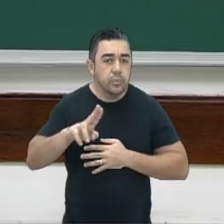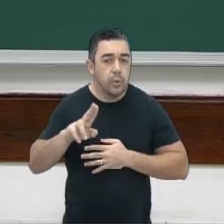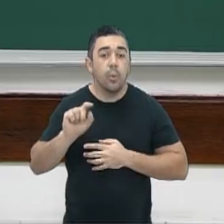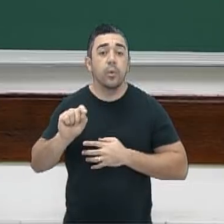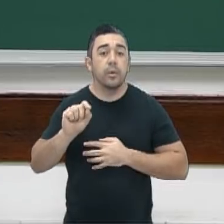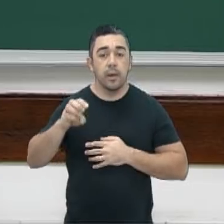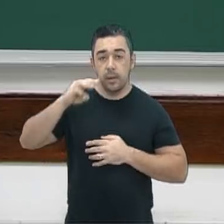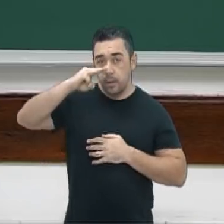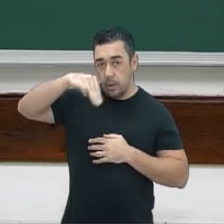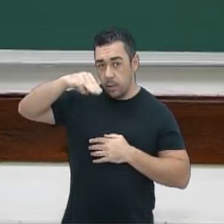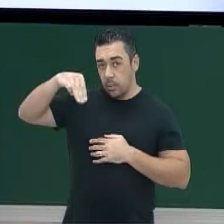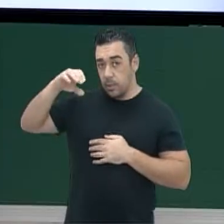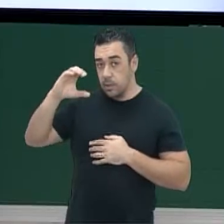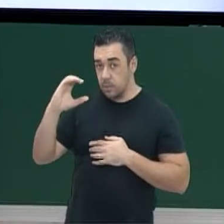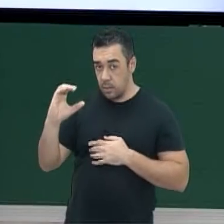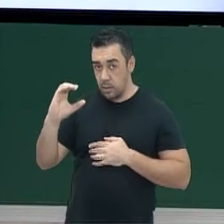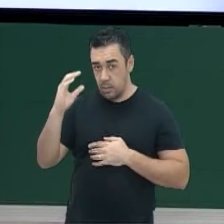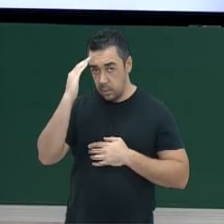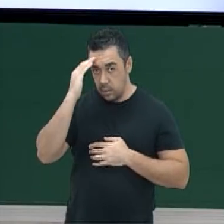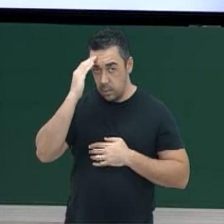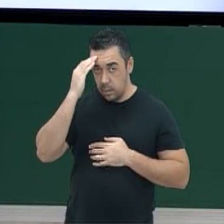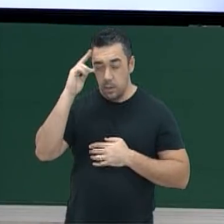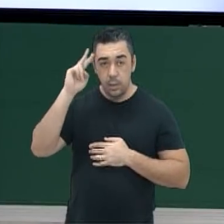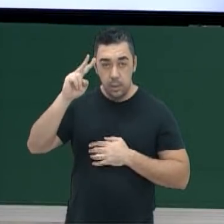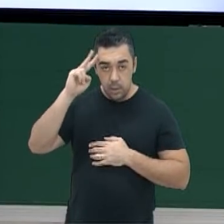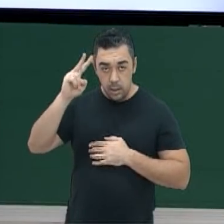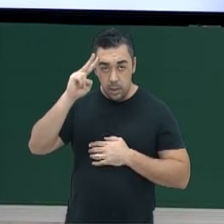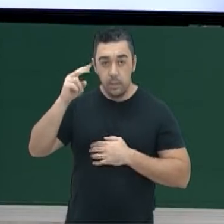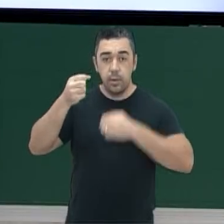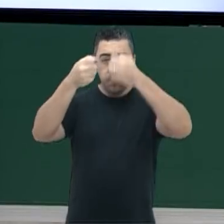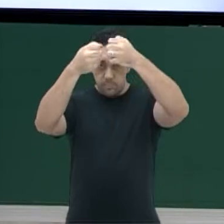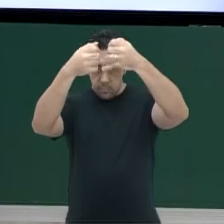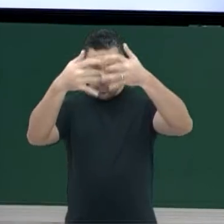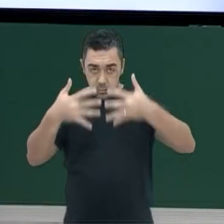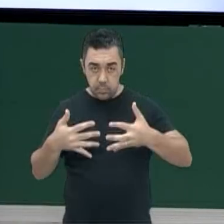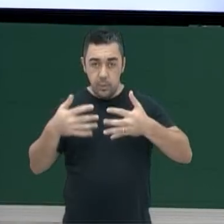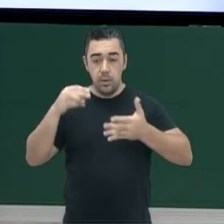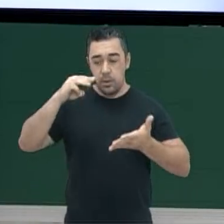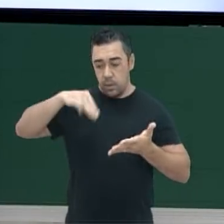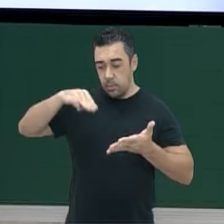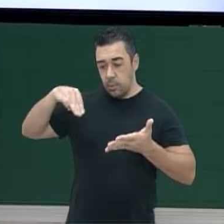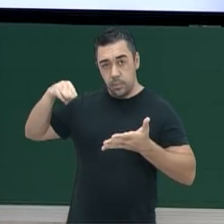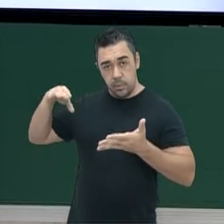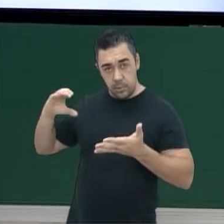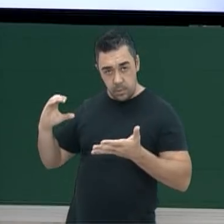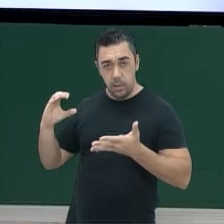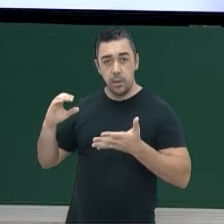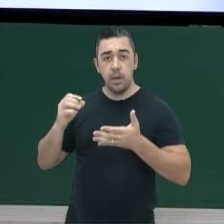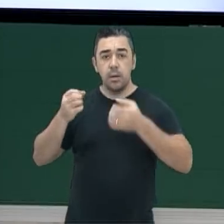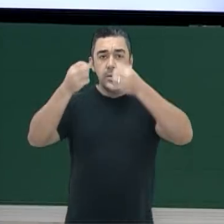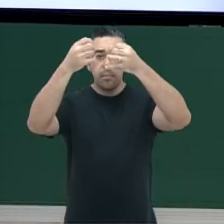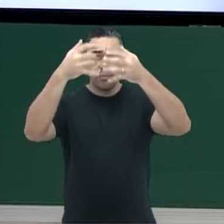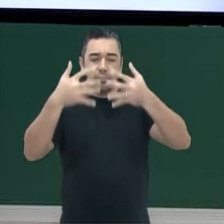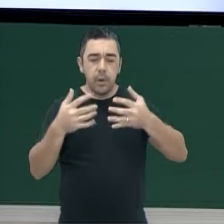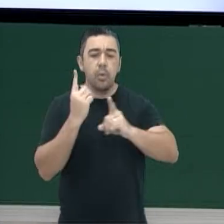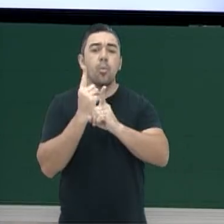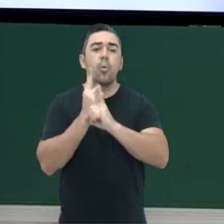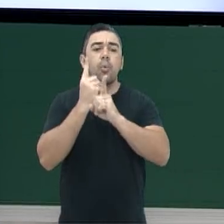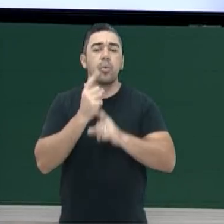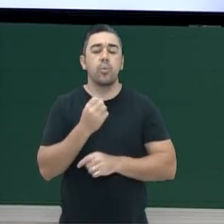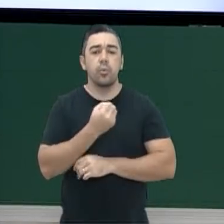O MMC, lembra? Mínimo múltiplo comum. Bom, mínimo,